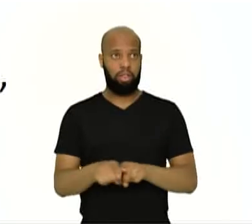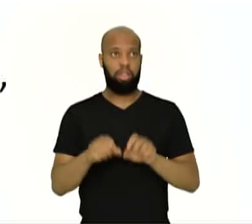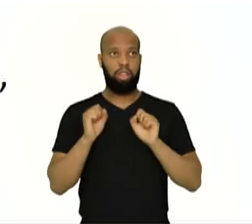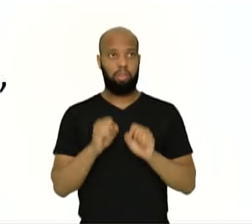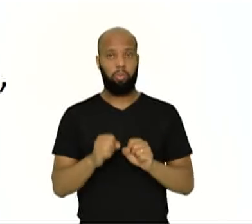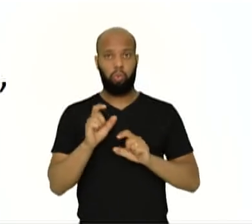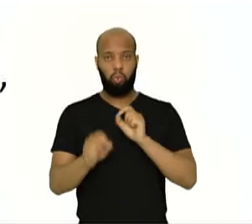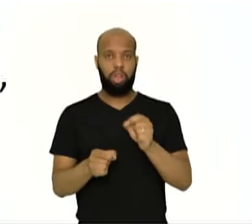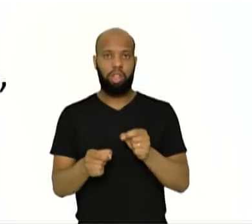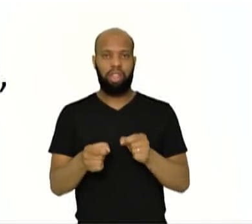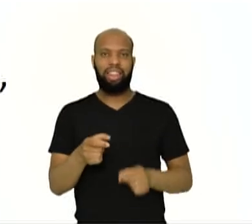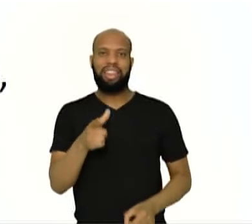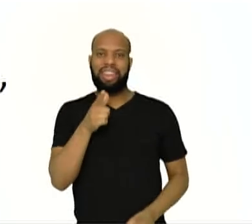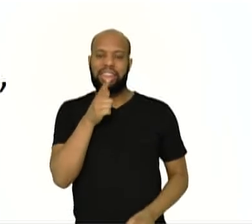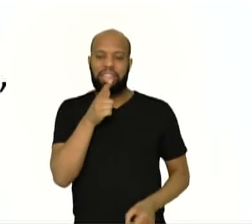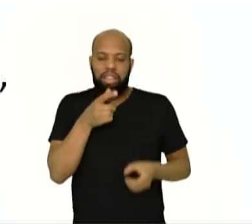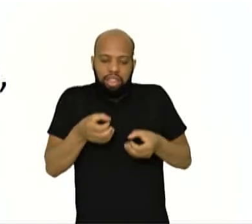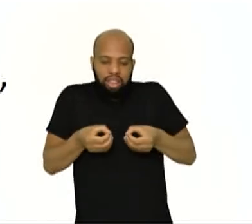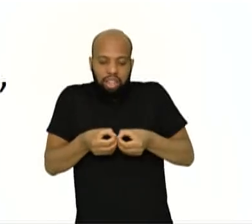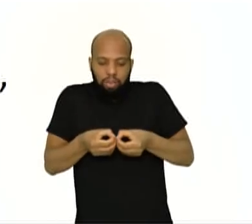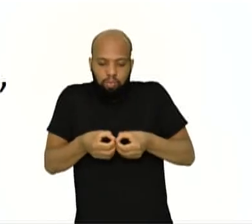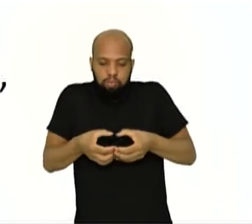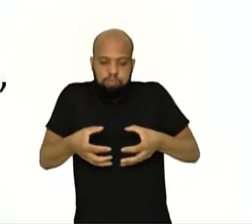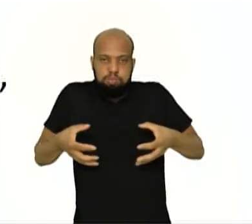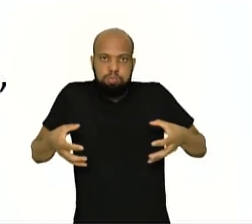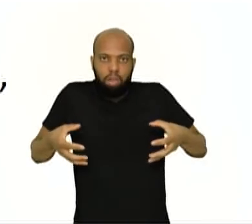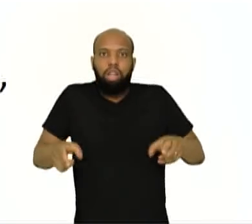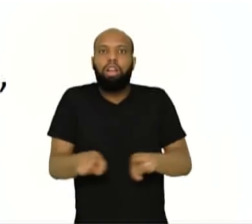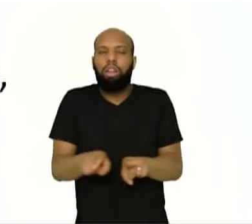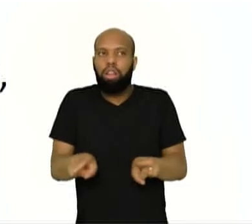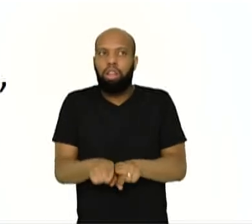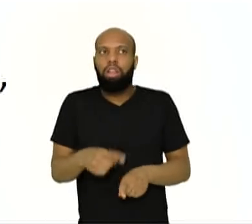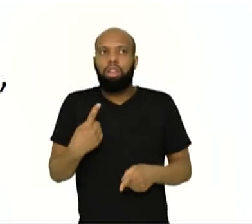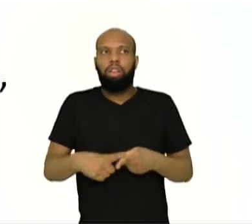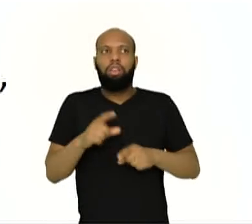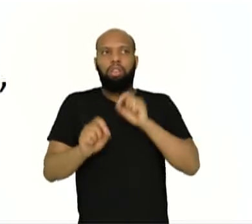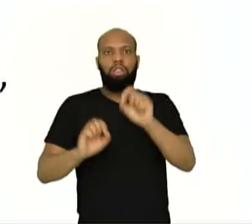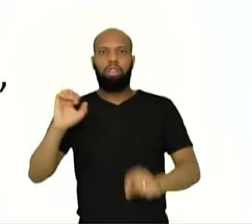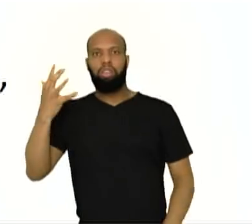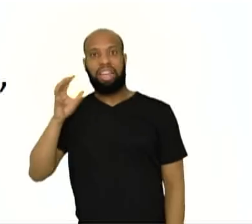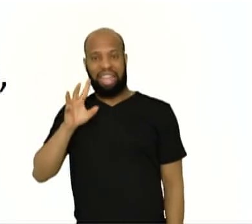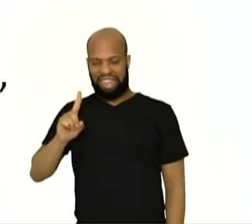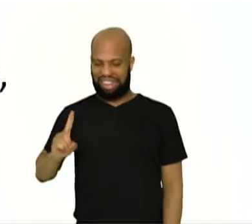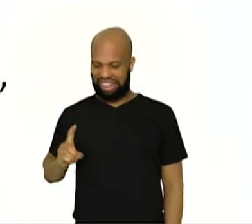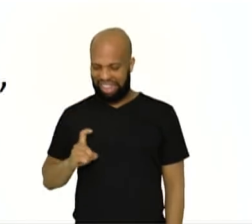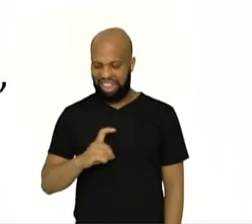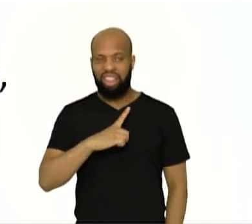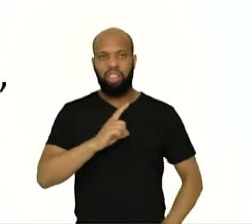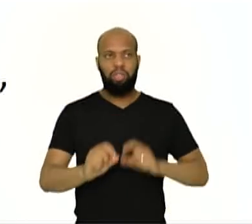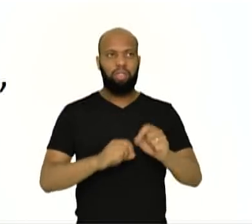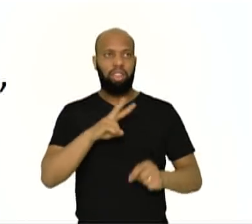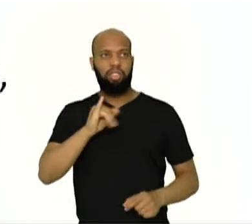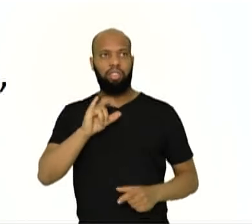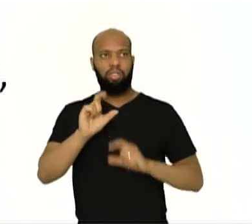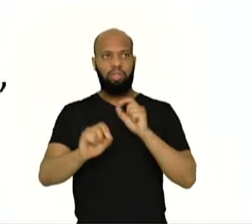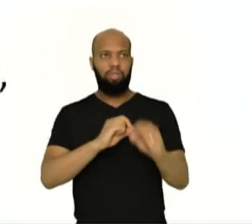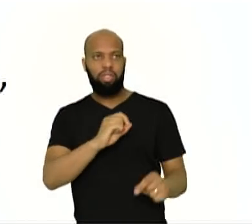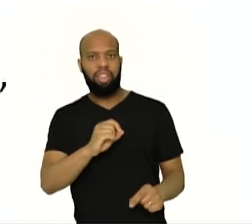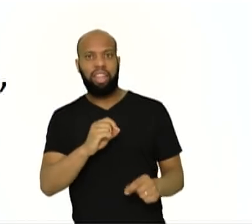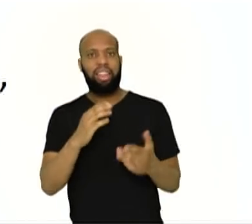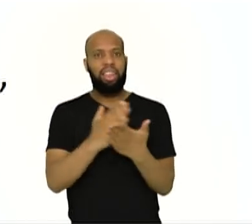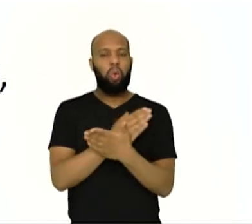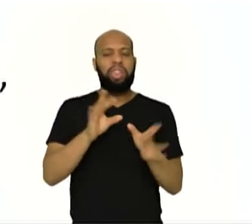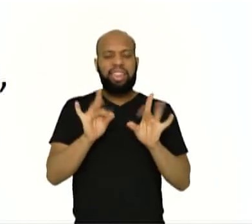nos homens, porque eu tenho uma retenção. Essa larva, né, esse verme, esse ser, ele vai obstruir e